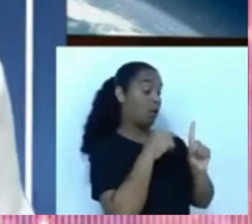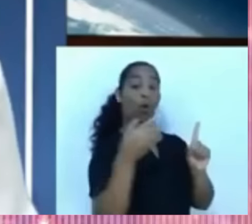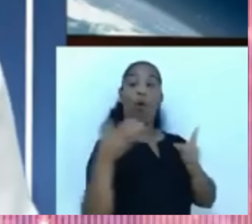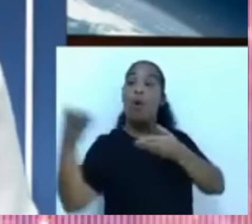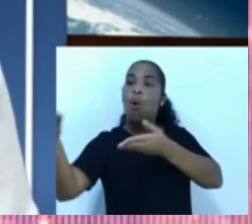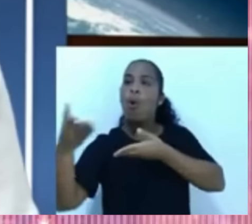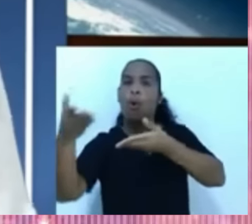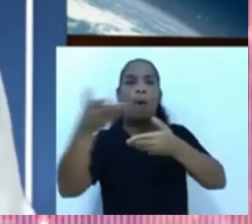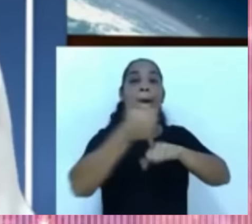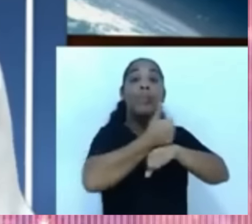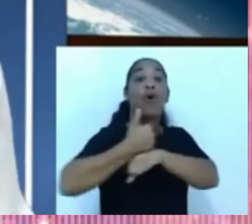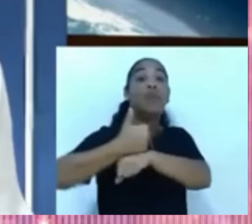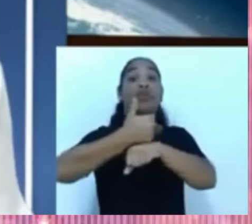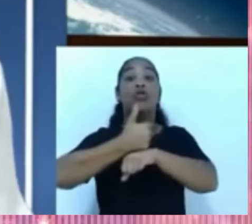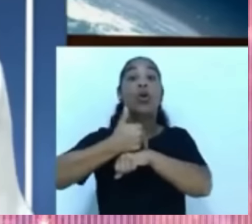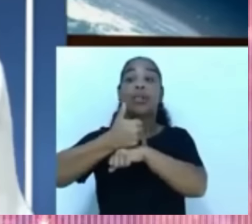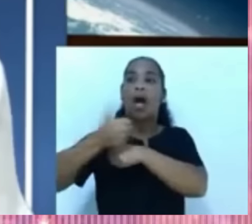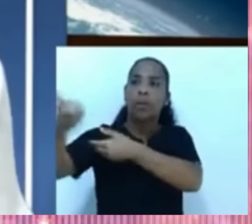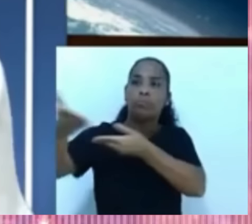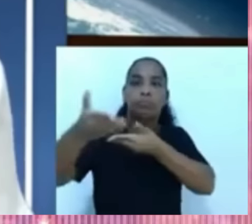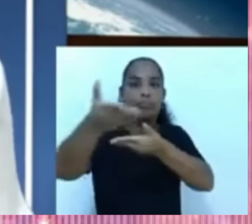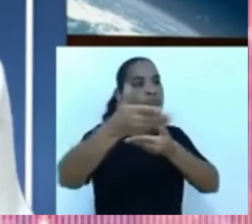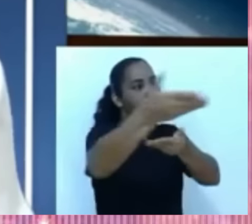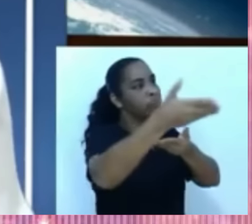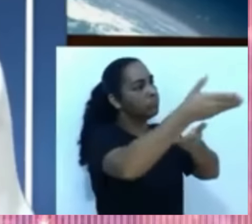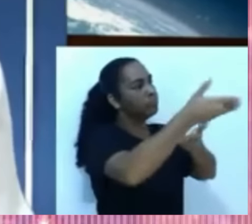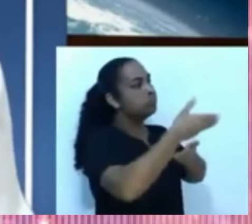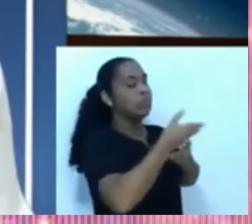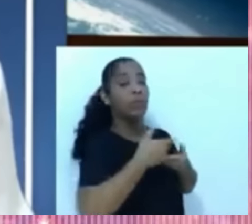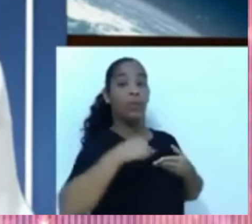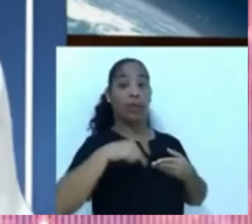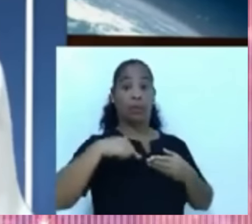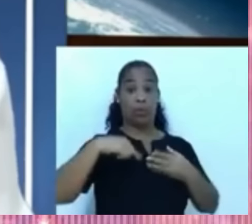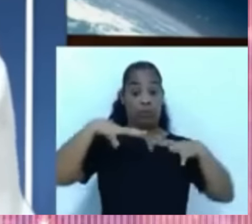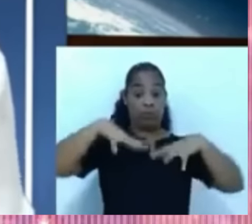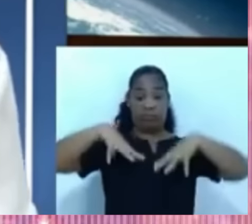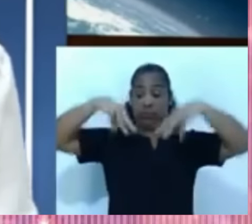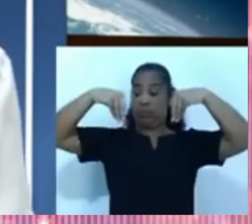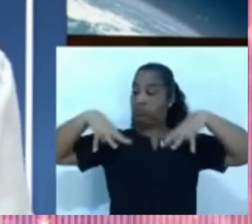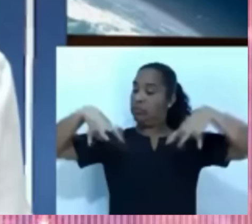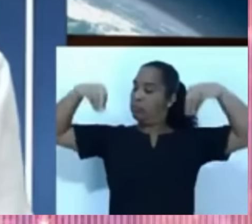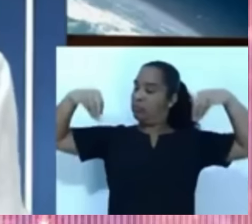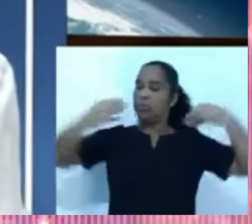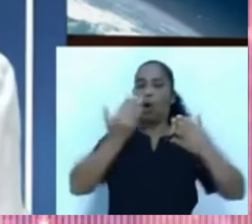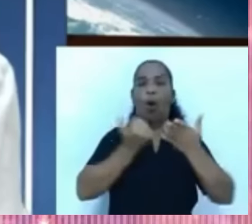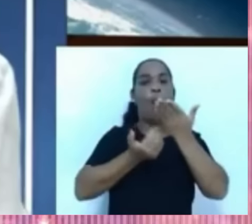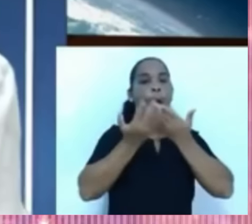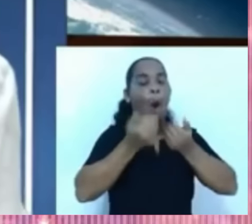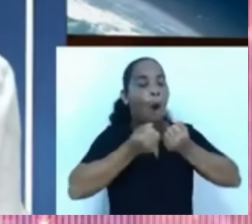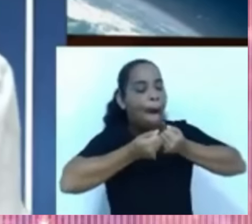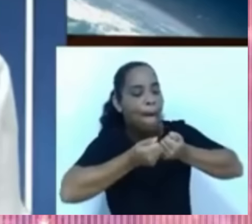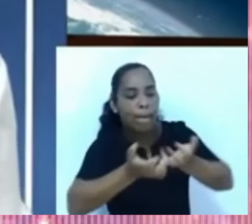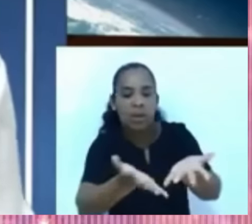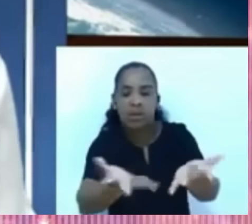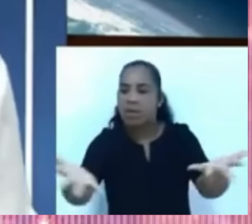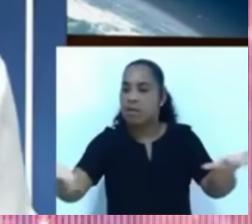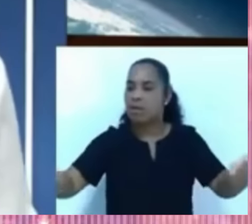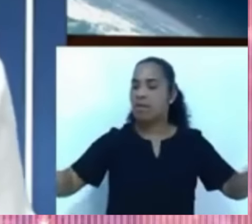profissionais para que fizessem parte do banquete no palácio a seu convite e ficou a porta de